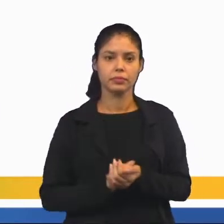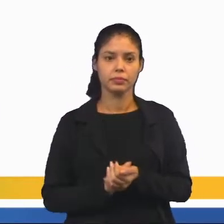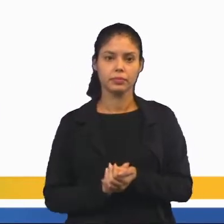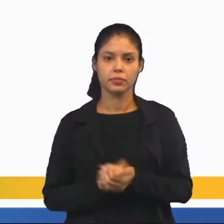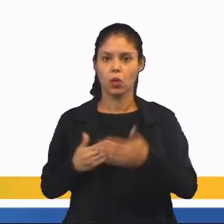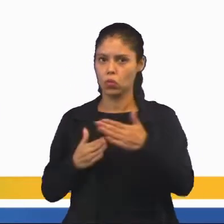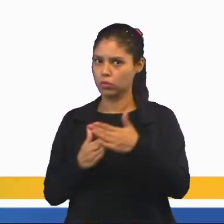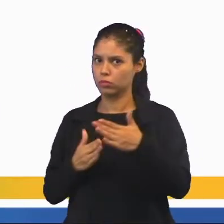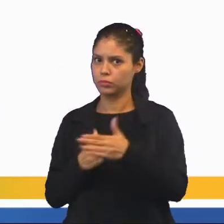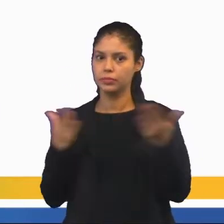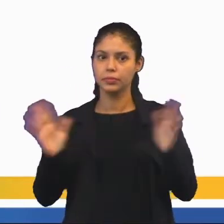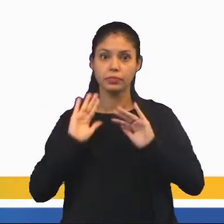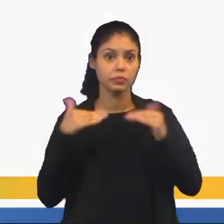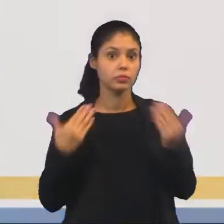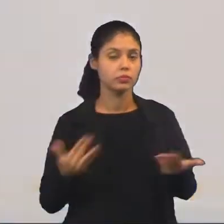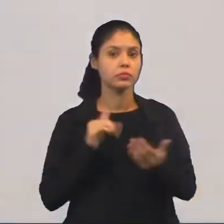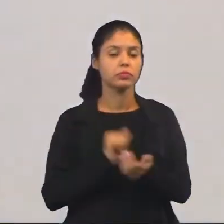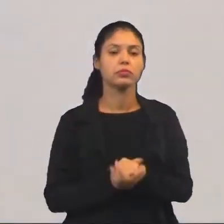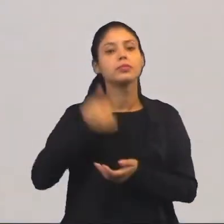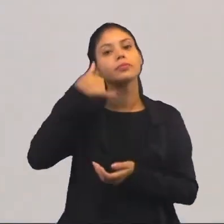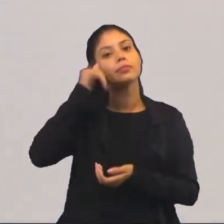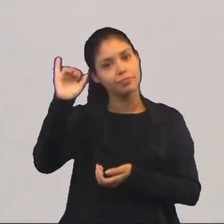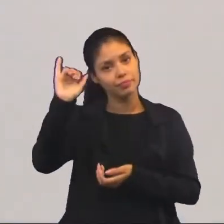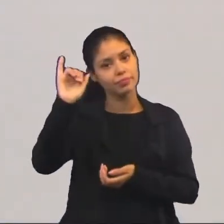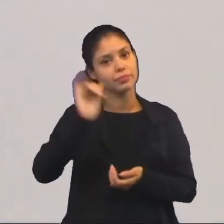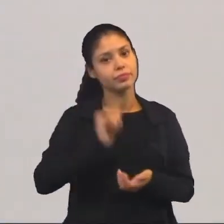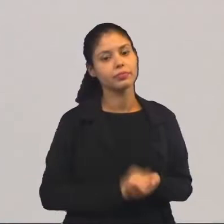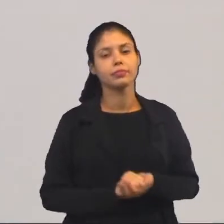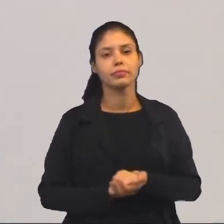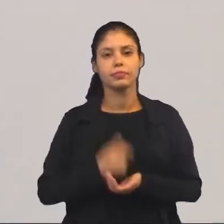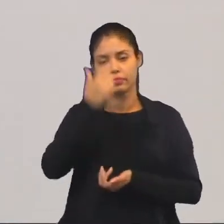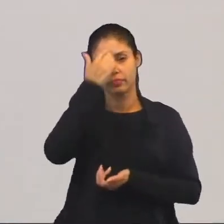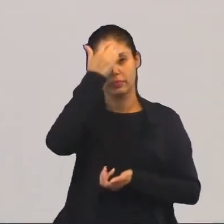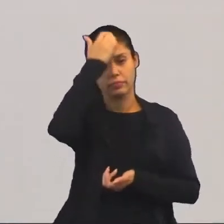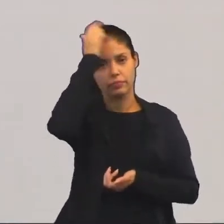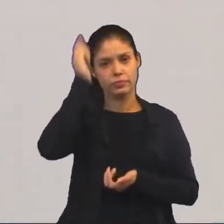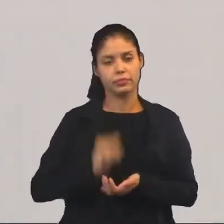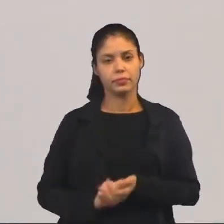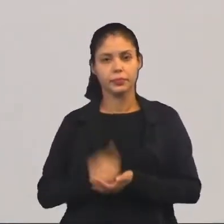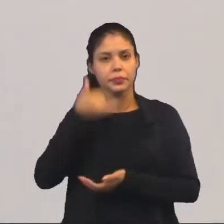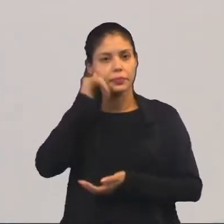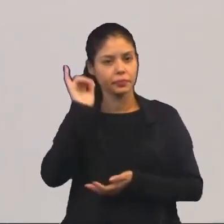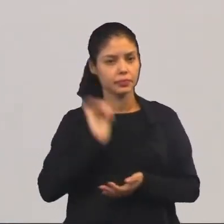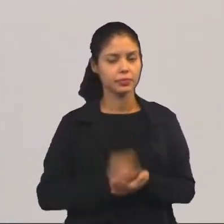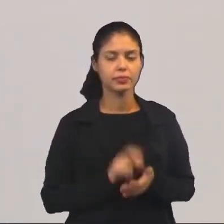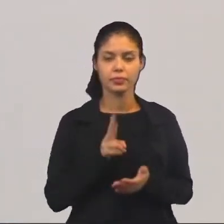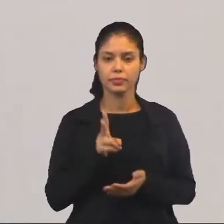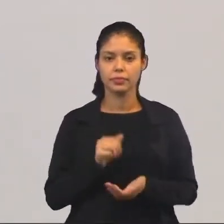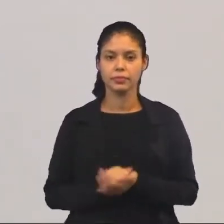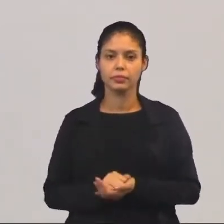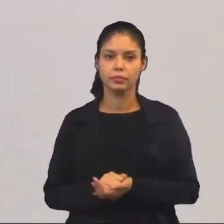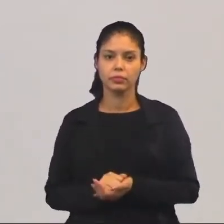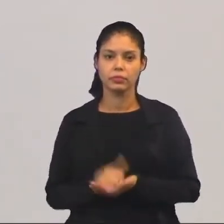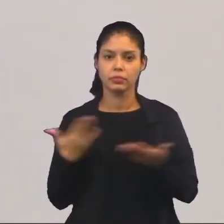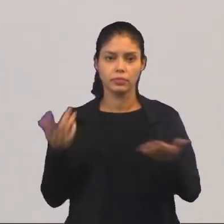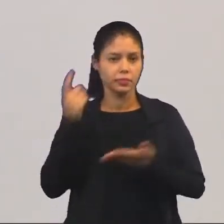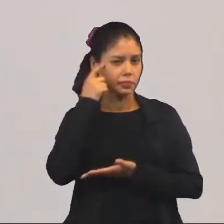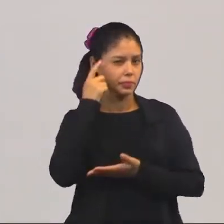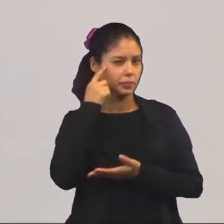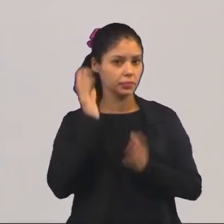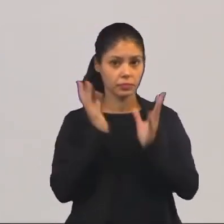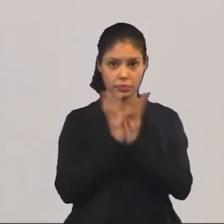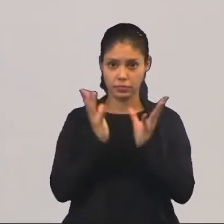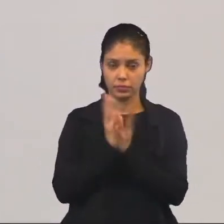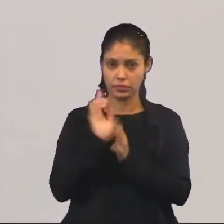um limite? E quais serão aqueles, turminha, que nós precisamos evitar? Vamos pensar